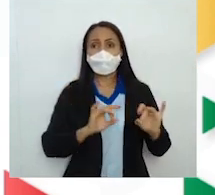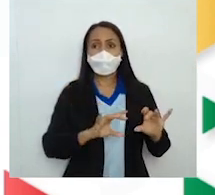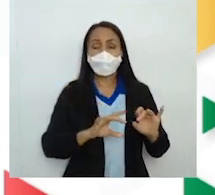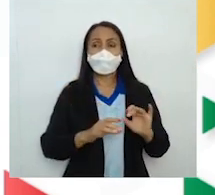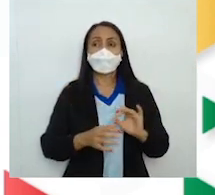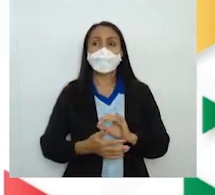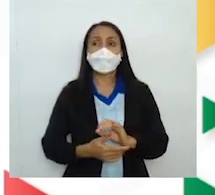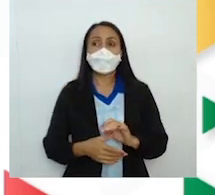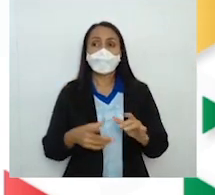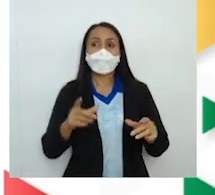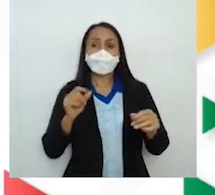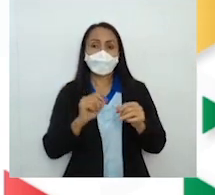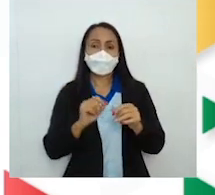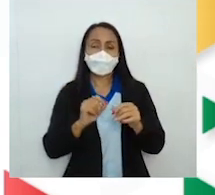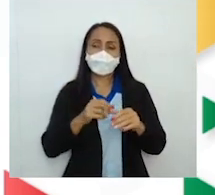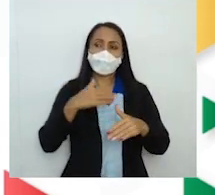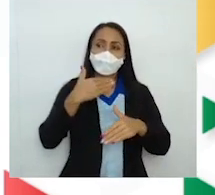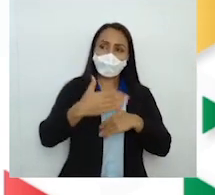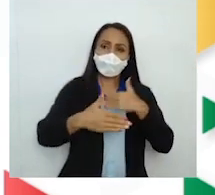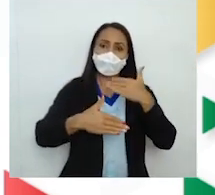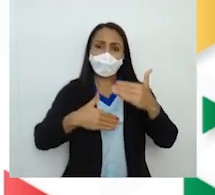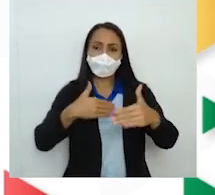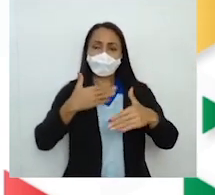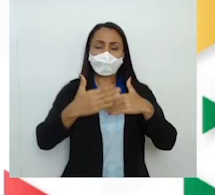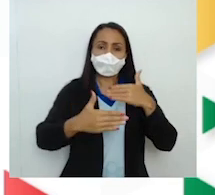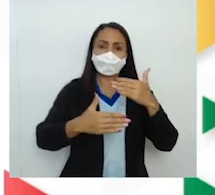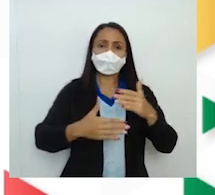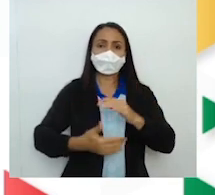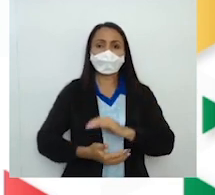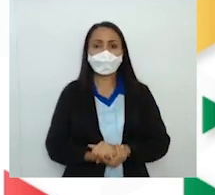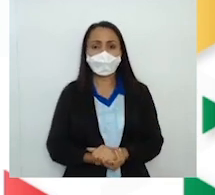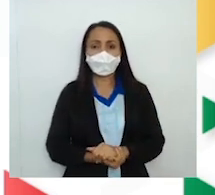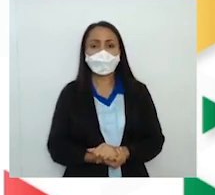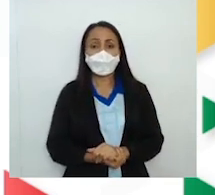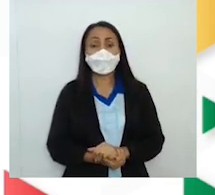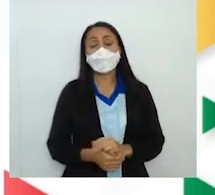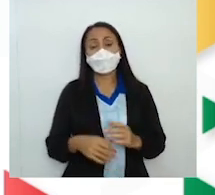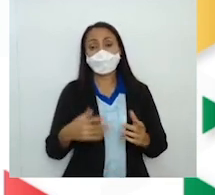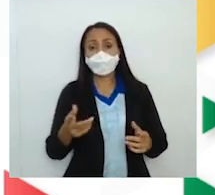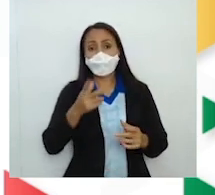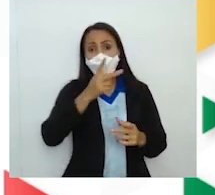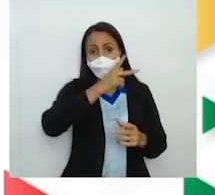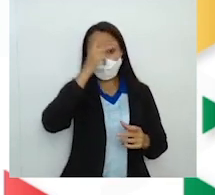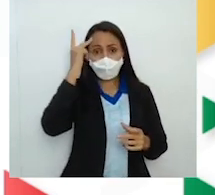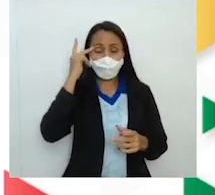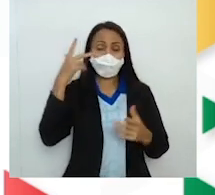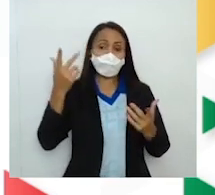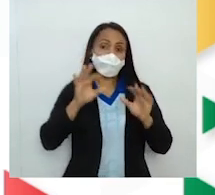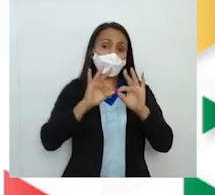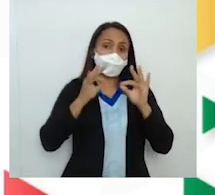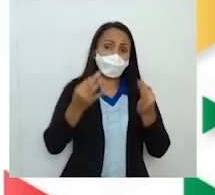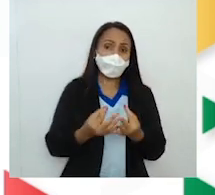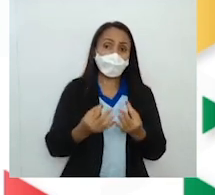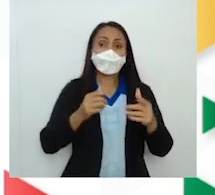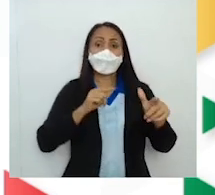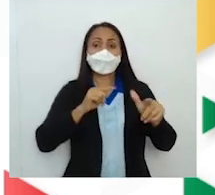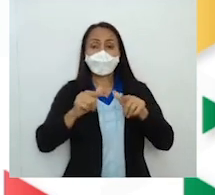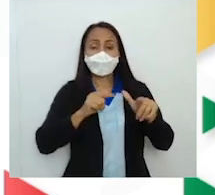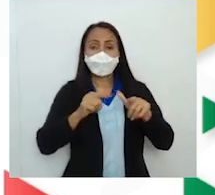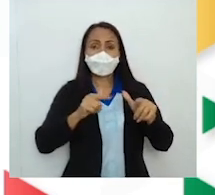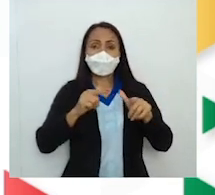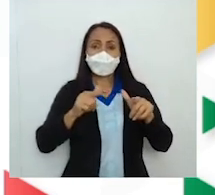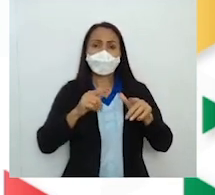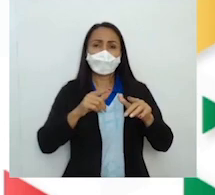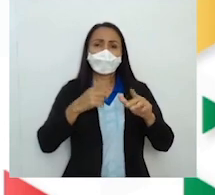elas eram feitas a prazo, né? Na base da confiança. Inclusive, muitos traficantes colocavam seus familiares para trabalhar nos armadores e